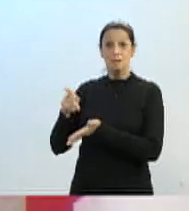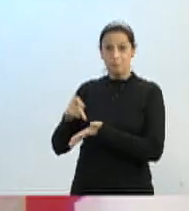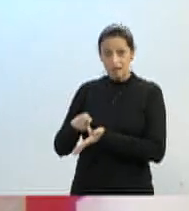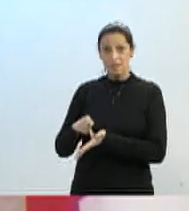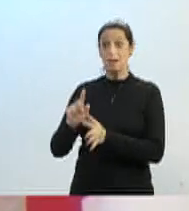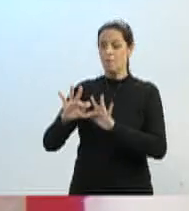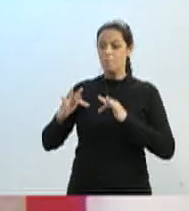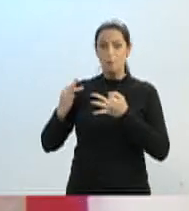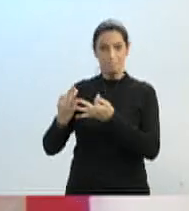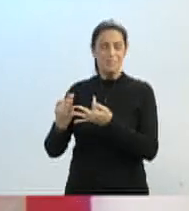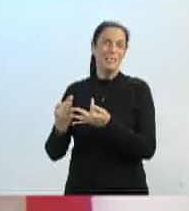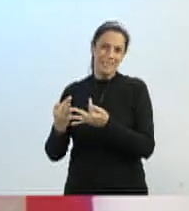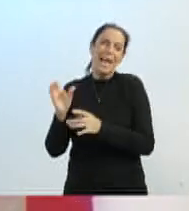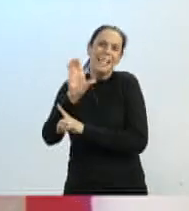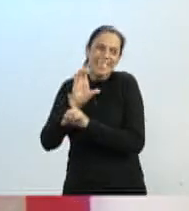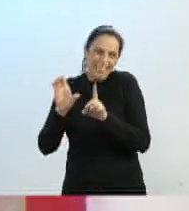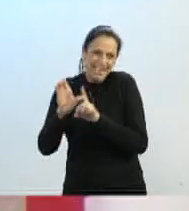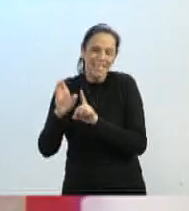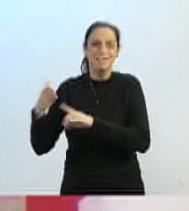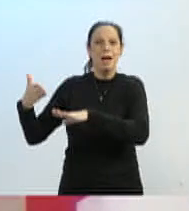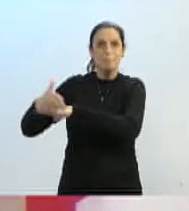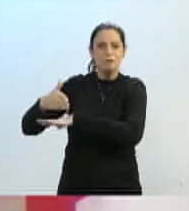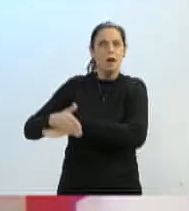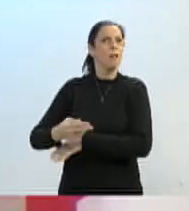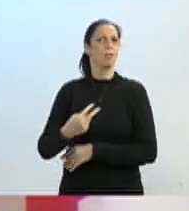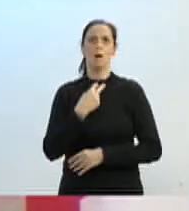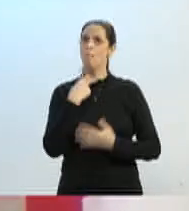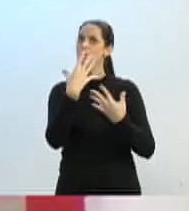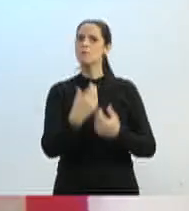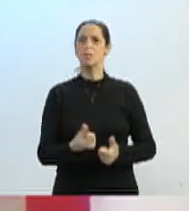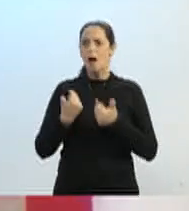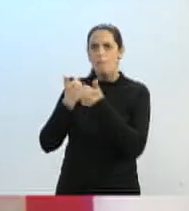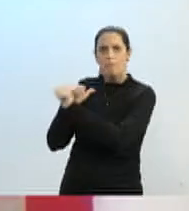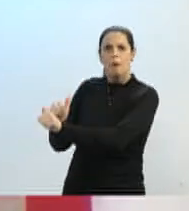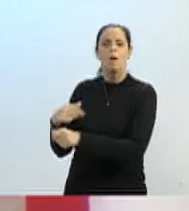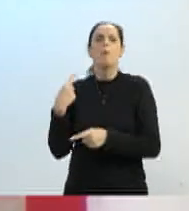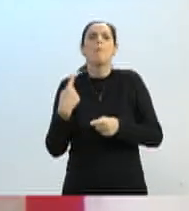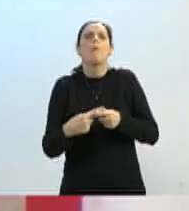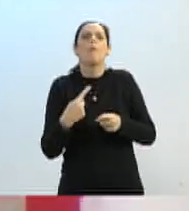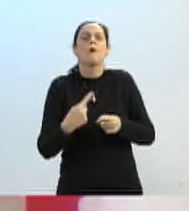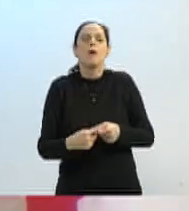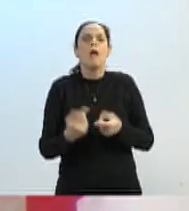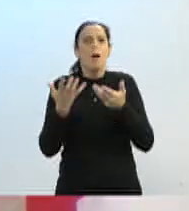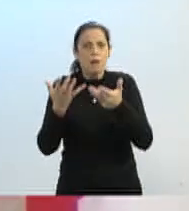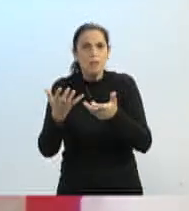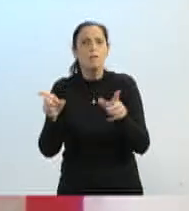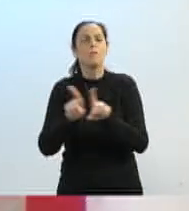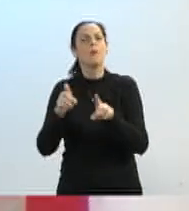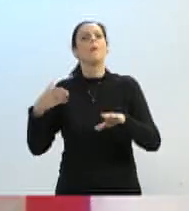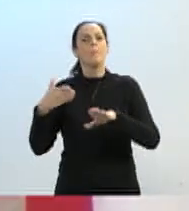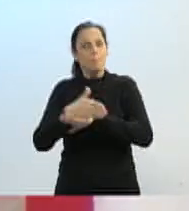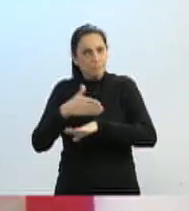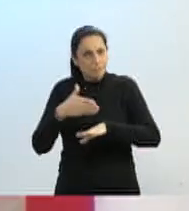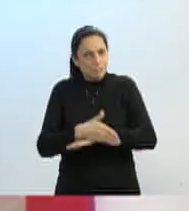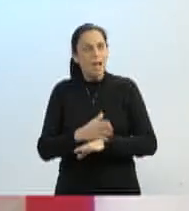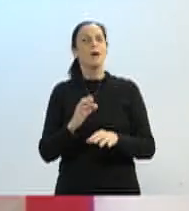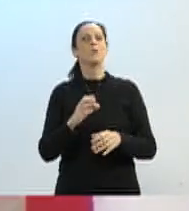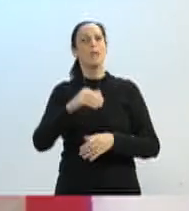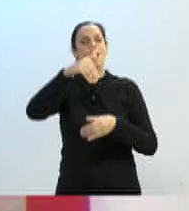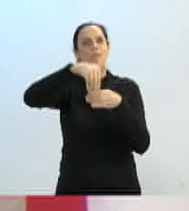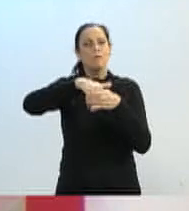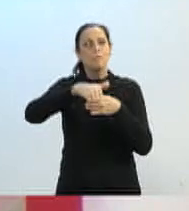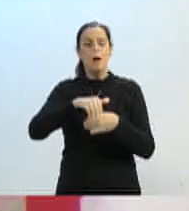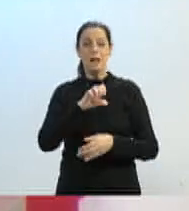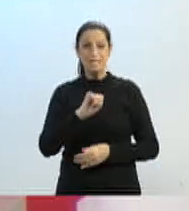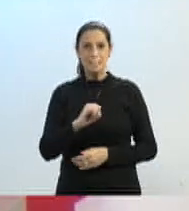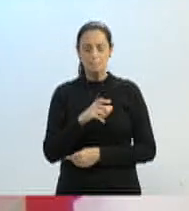é a ADBLU, está sendo perseguida apenas porque decidiu participar de um pleito. Eu seria uma